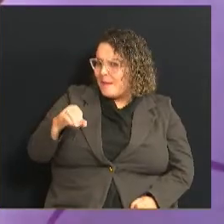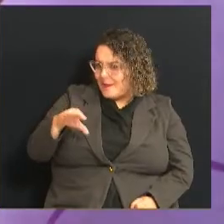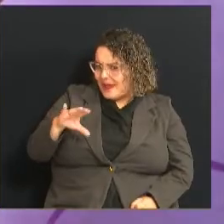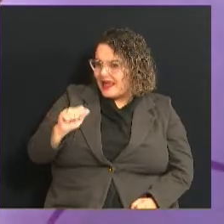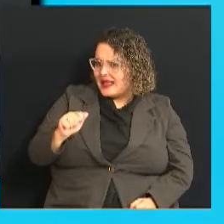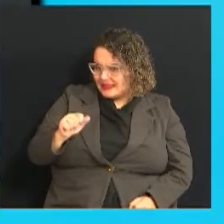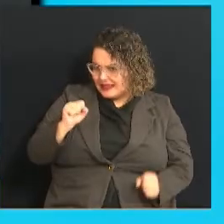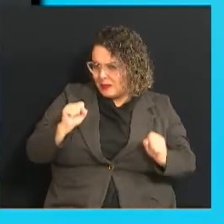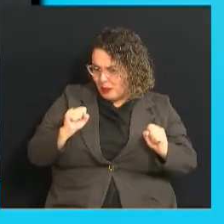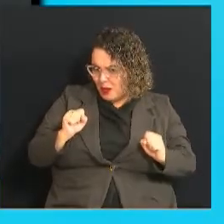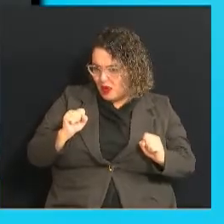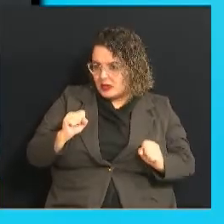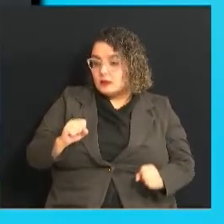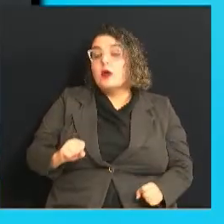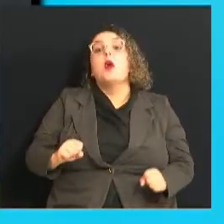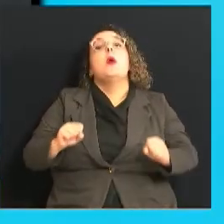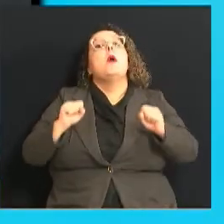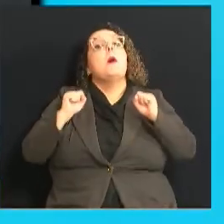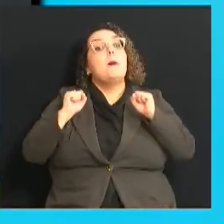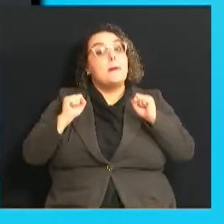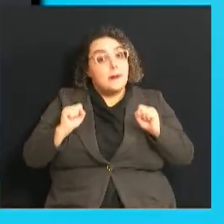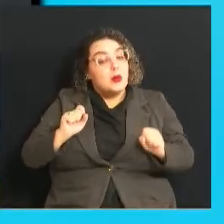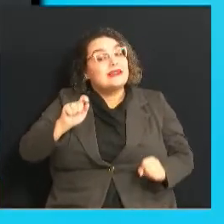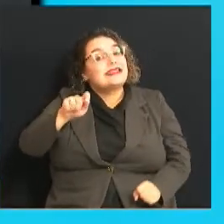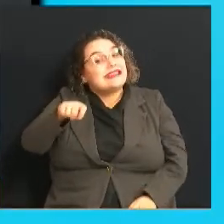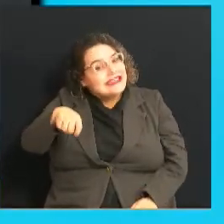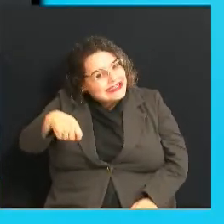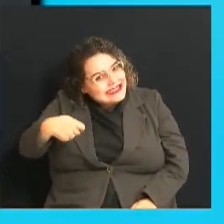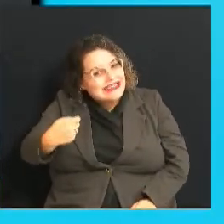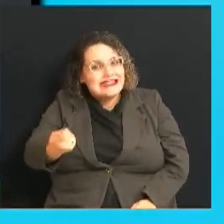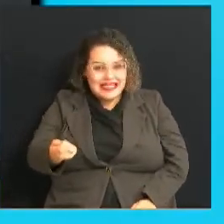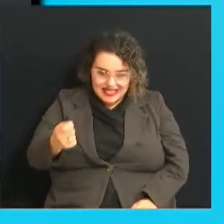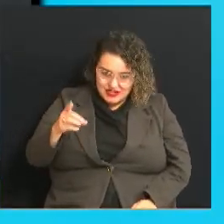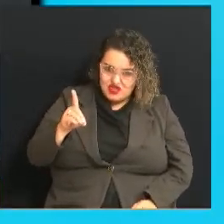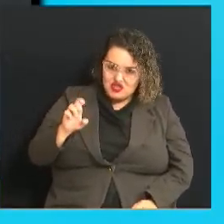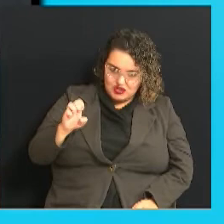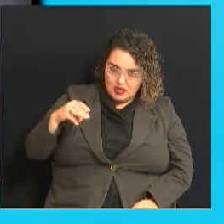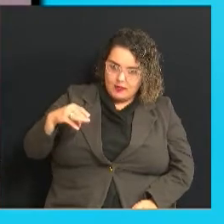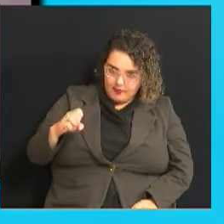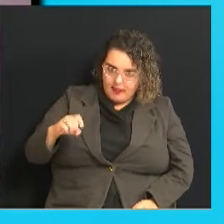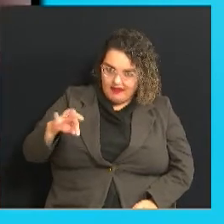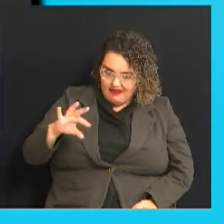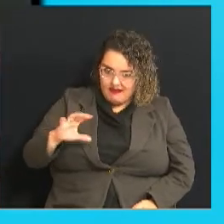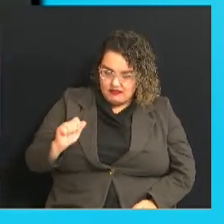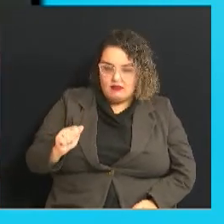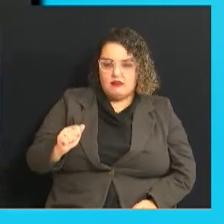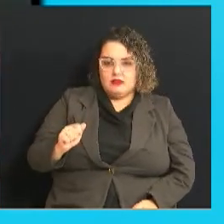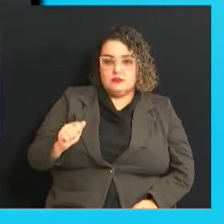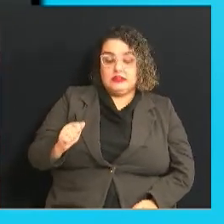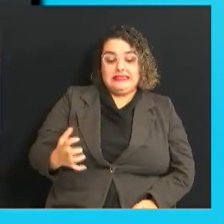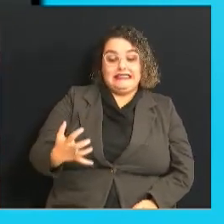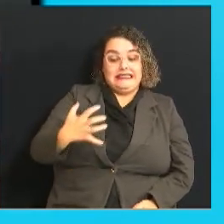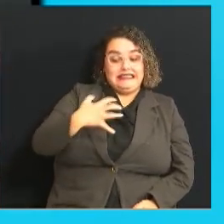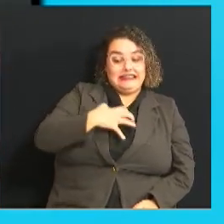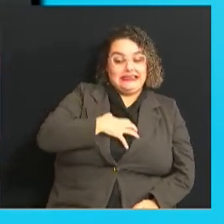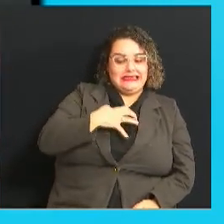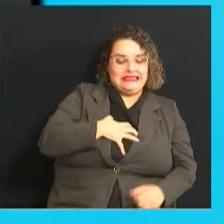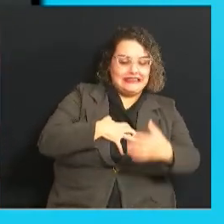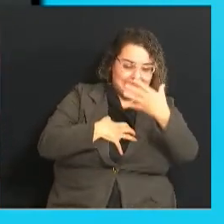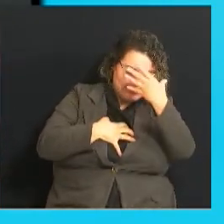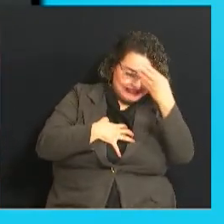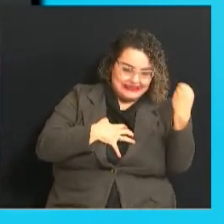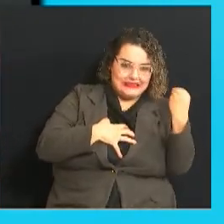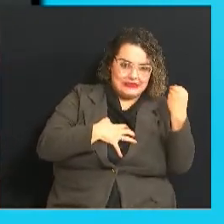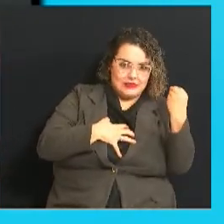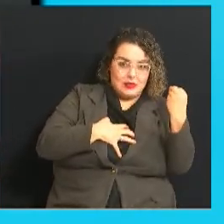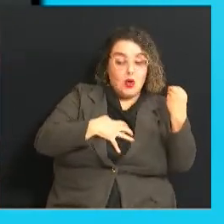demência? Podem ser sinais de demência. A grande diferença entre sintomas de esquecimento e demência